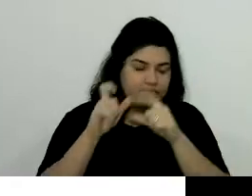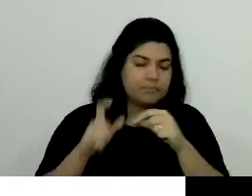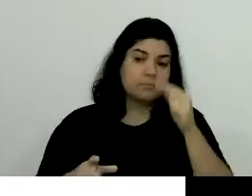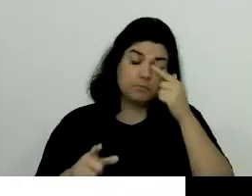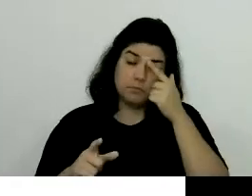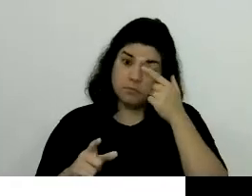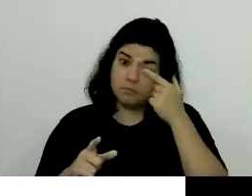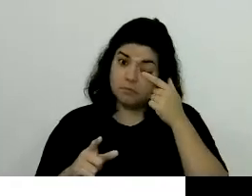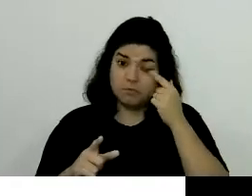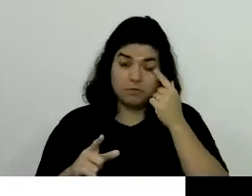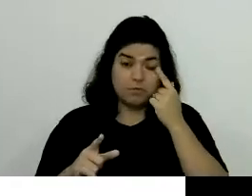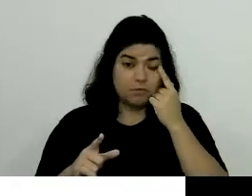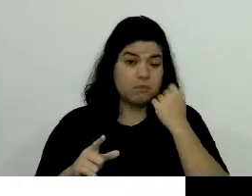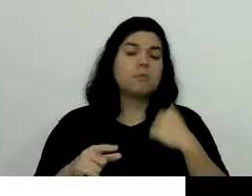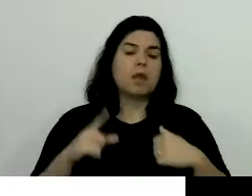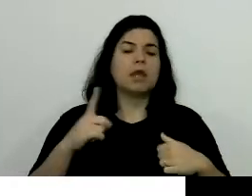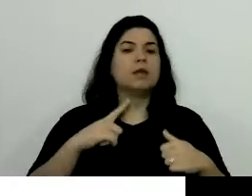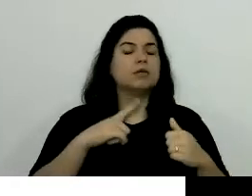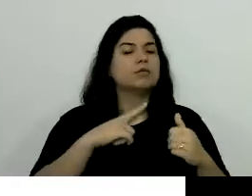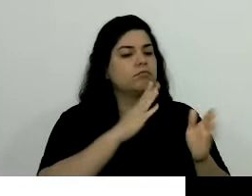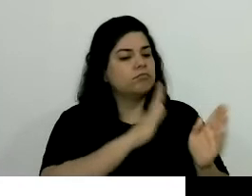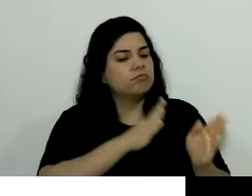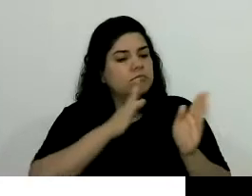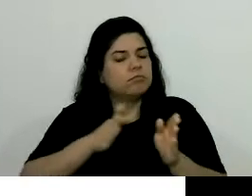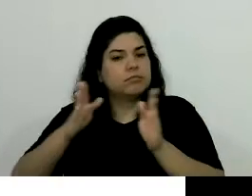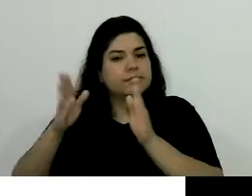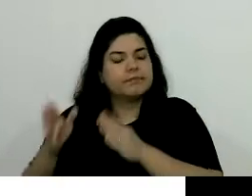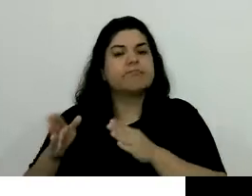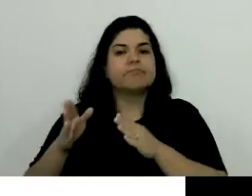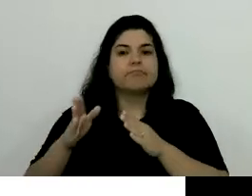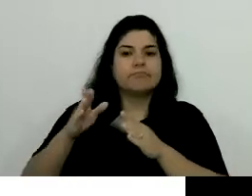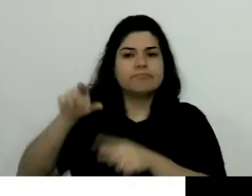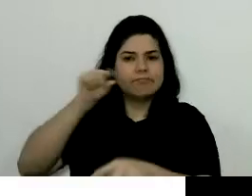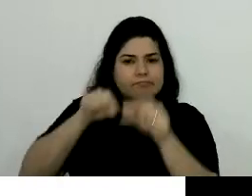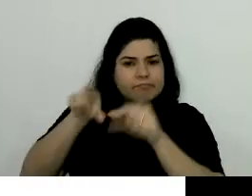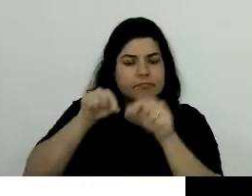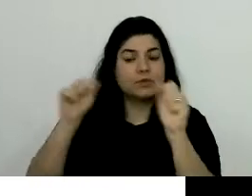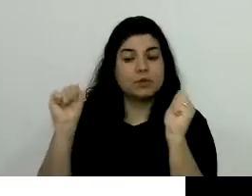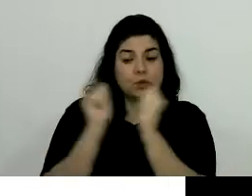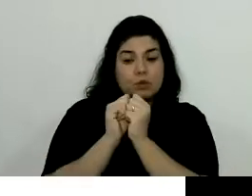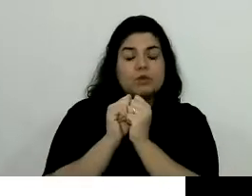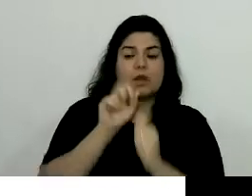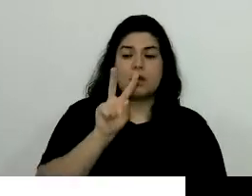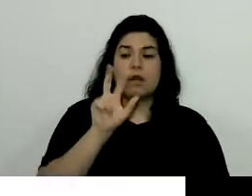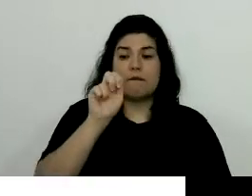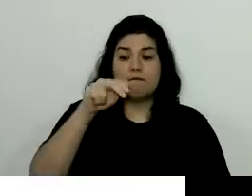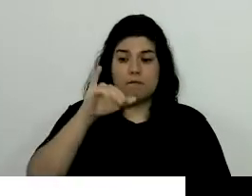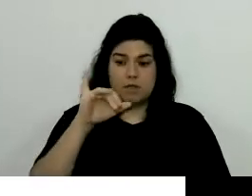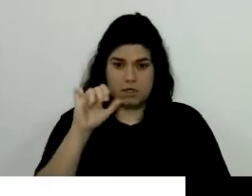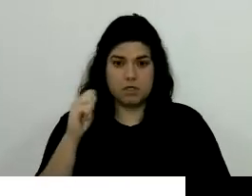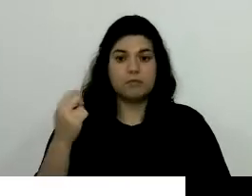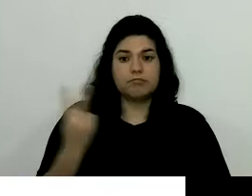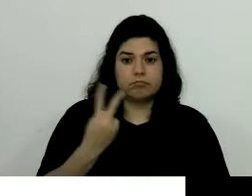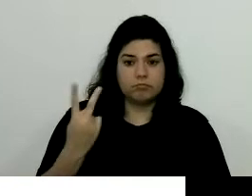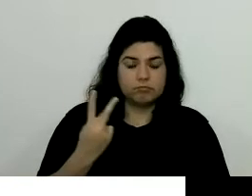Eu dividi essa curadoria, né, institucional, com a minha colega Vânia Carneiro de Carvalho.